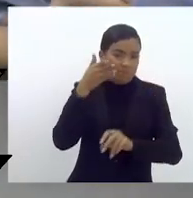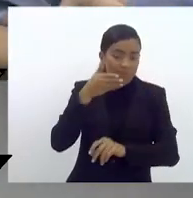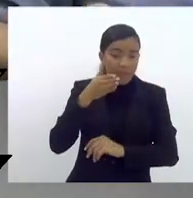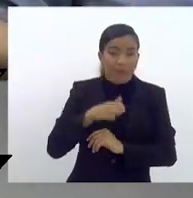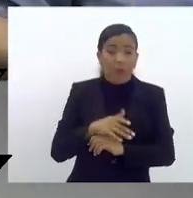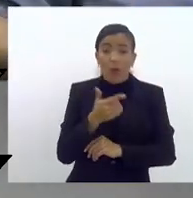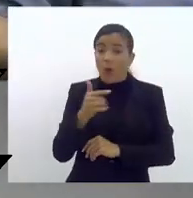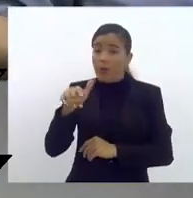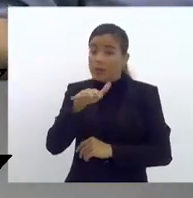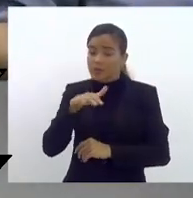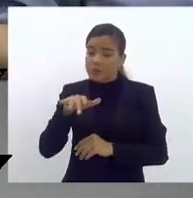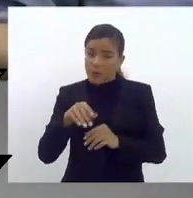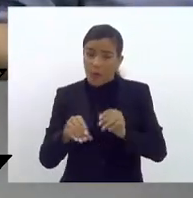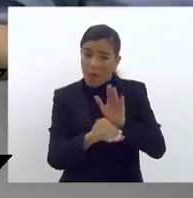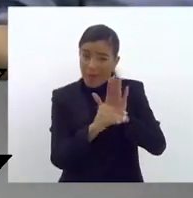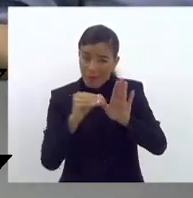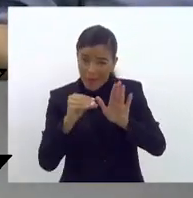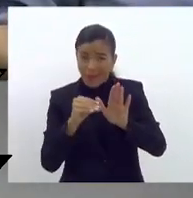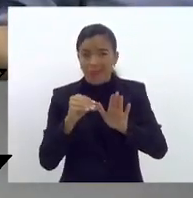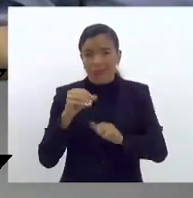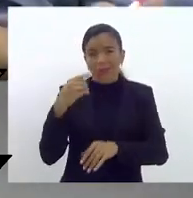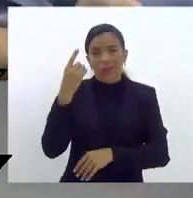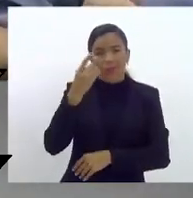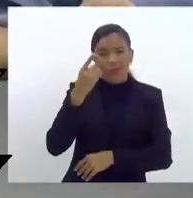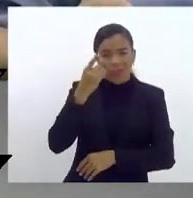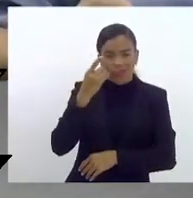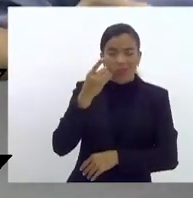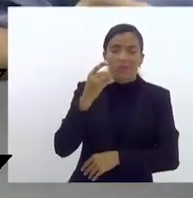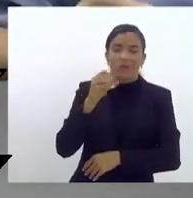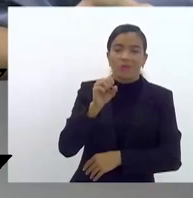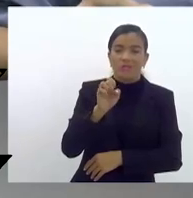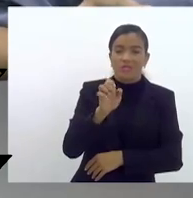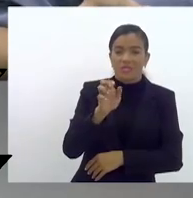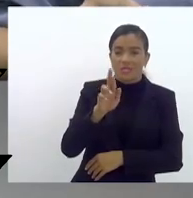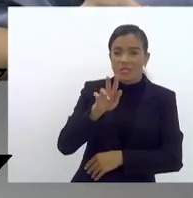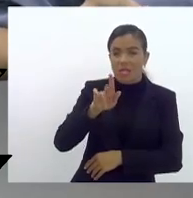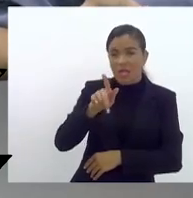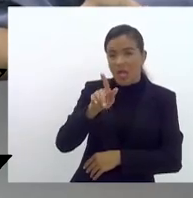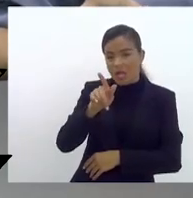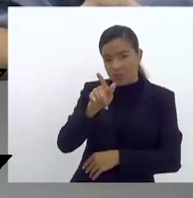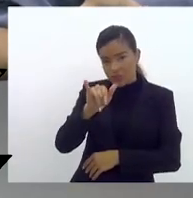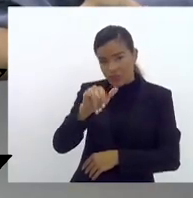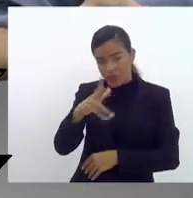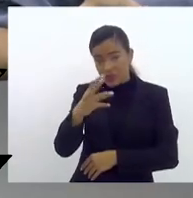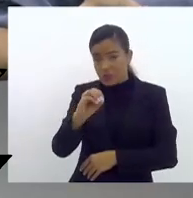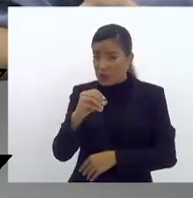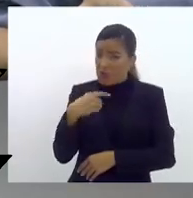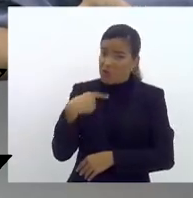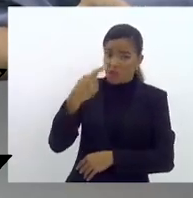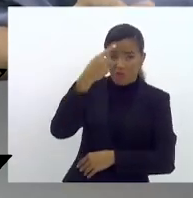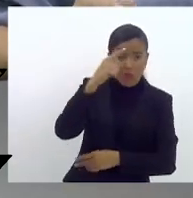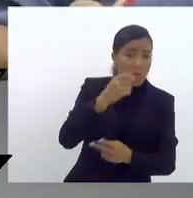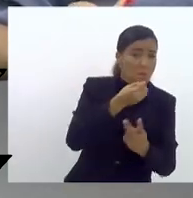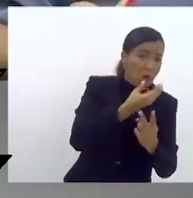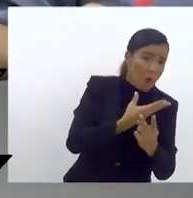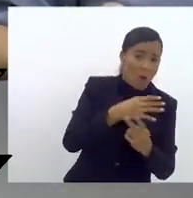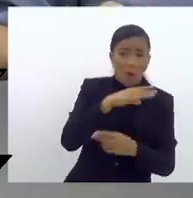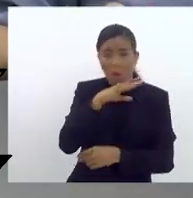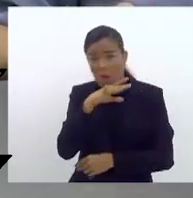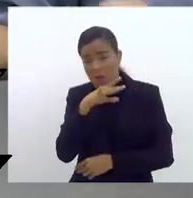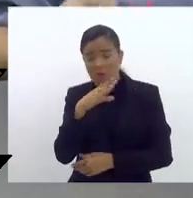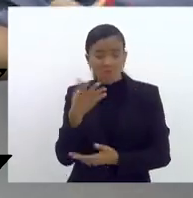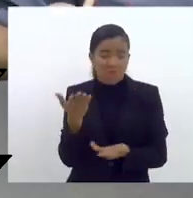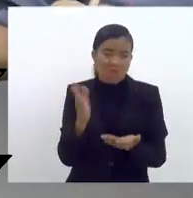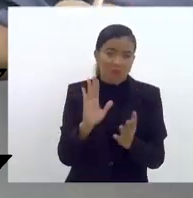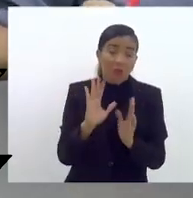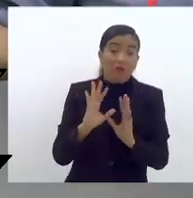as emendas Doutor Serginho se forem muito muito específicas eu não vi quais são serão umas boas outras não mas eu me